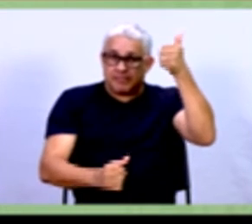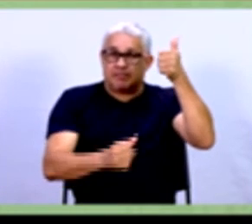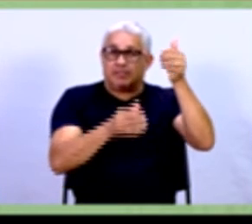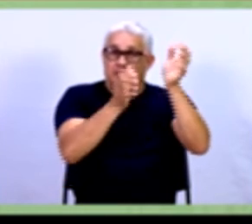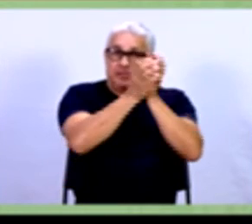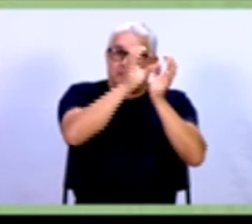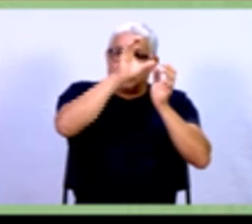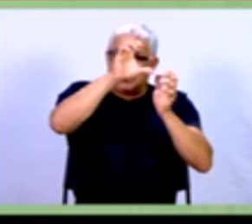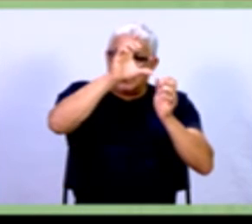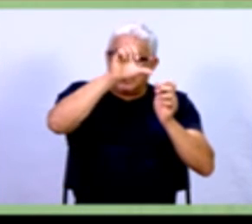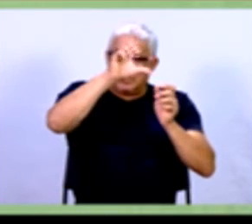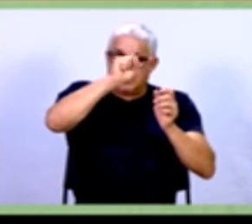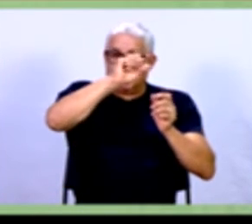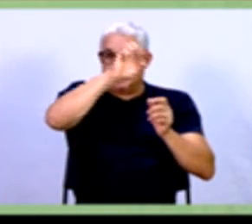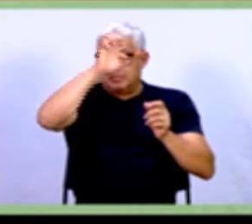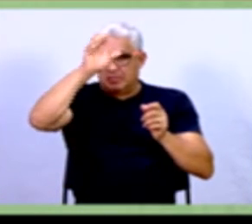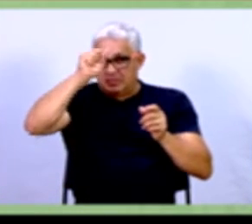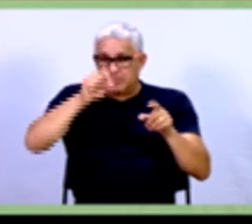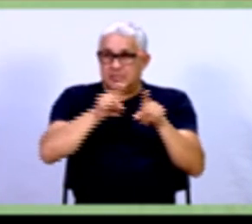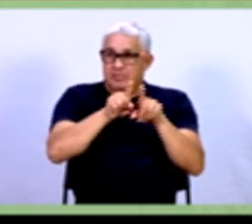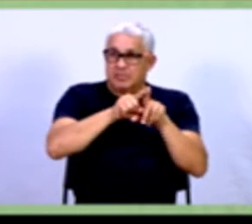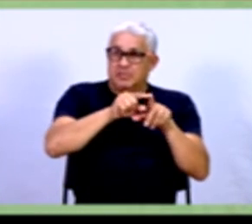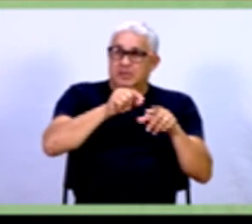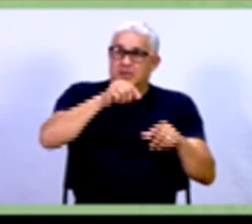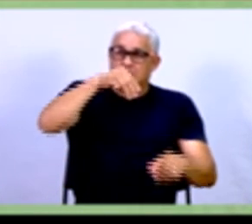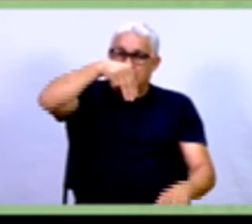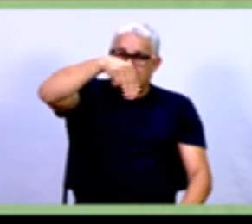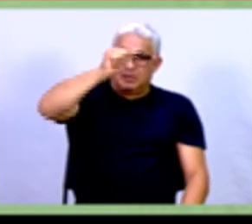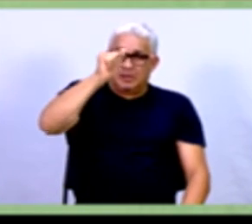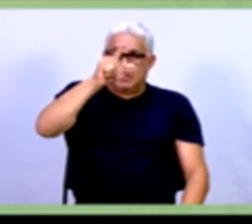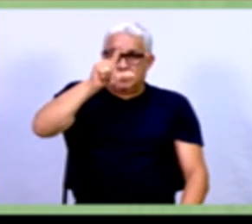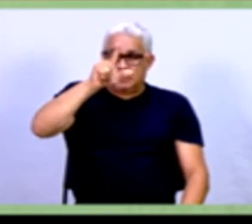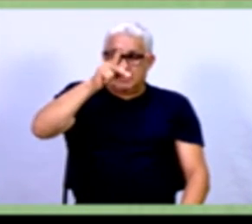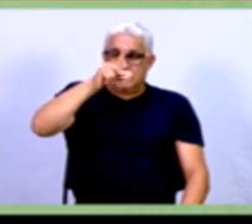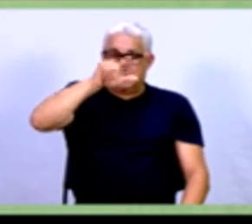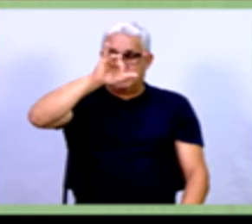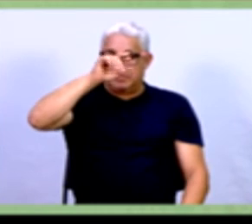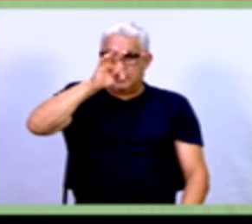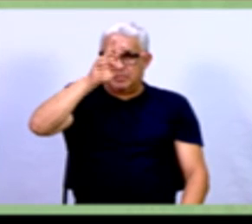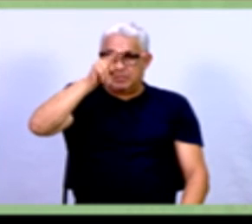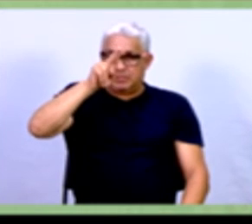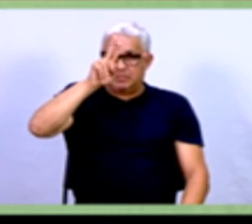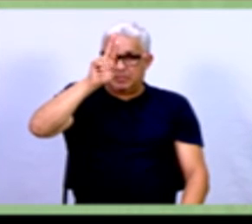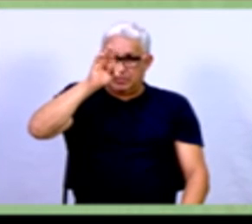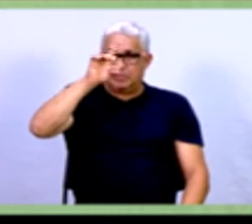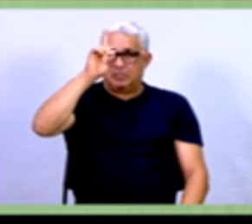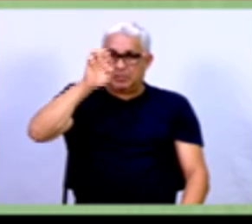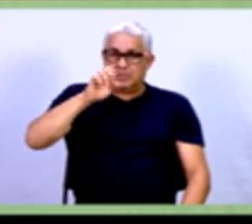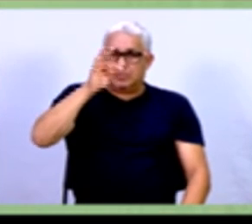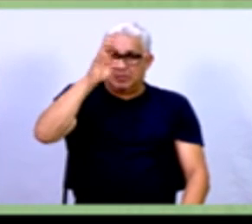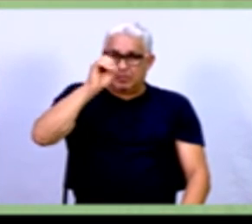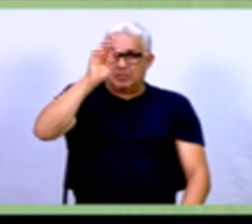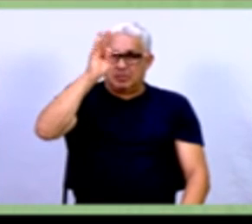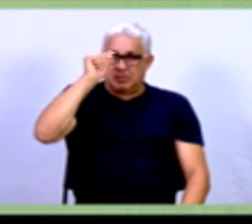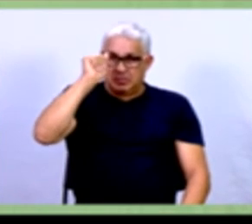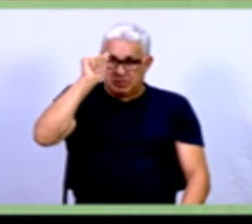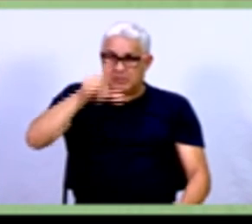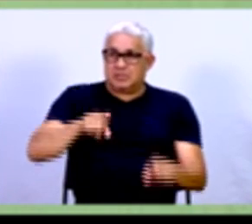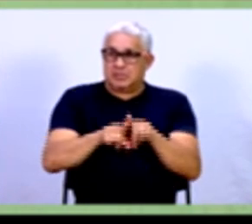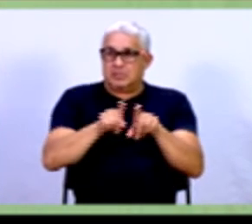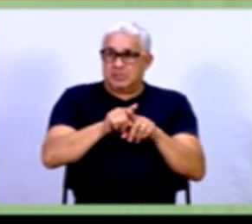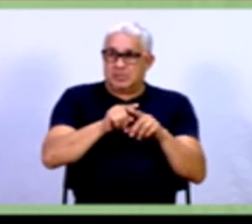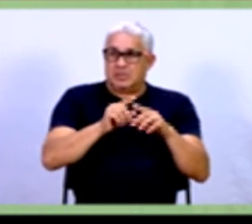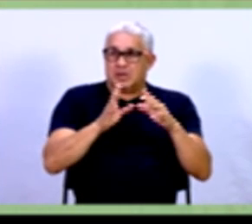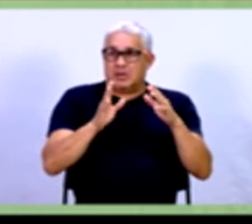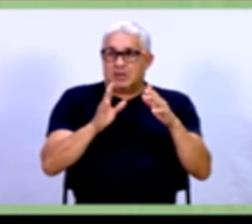classes, amplitude total e amplitude do intervalo de classes. Daí depois a gente vai fazer aqui o limite inferior e superior